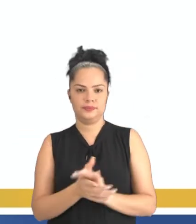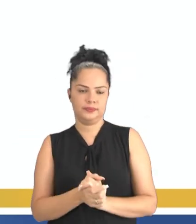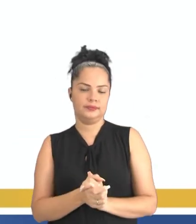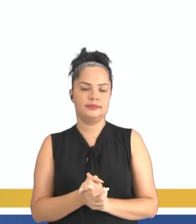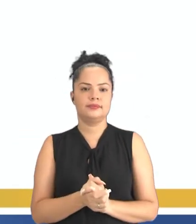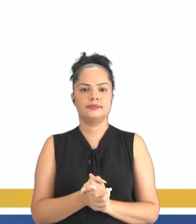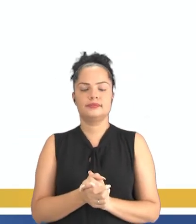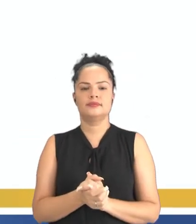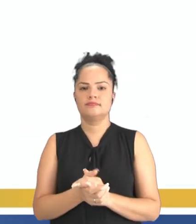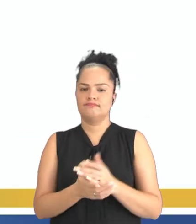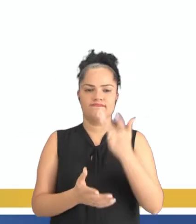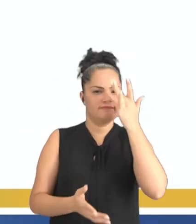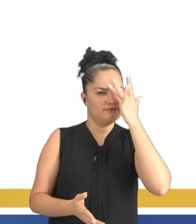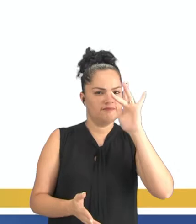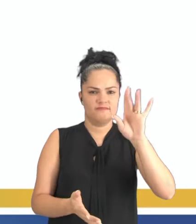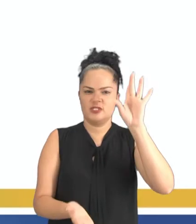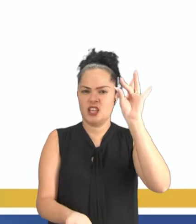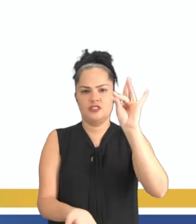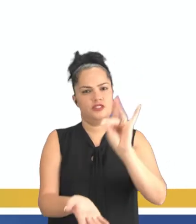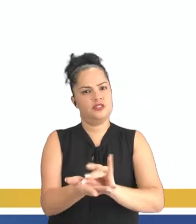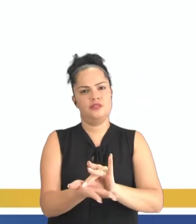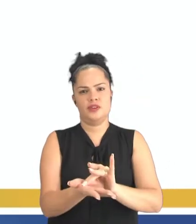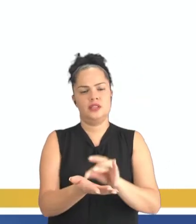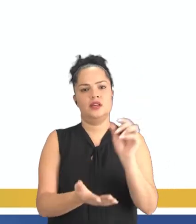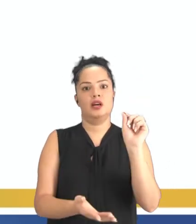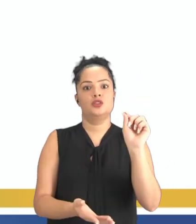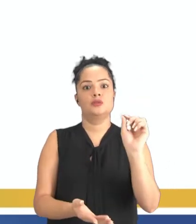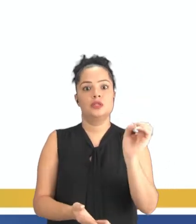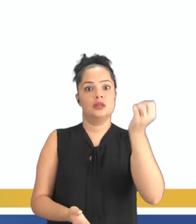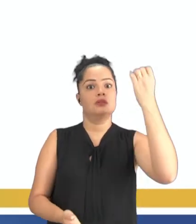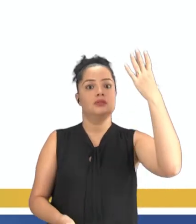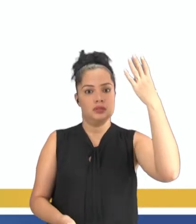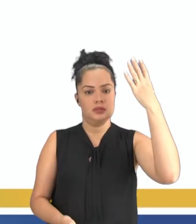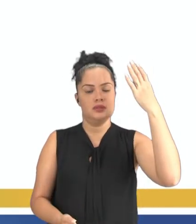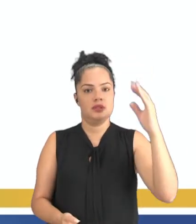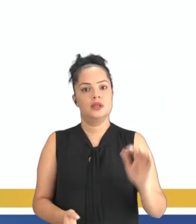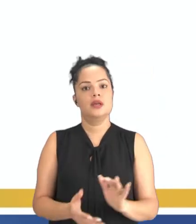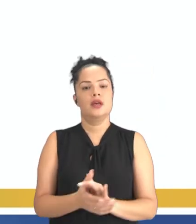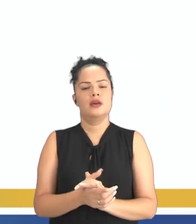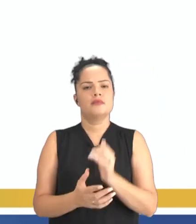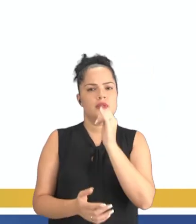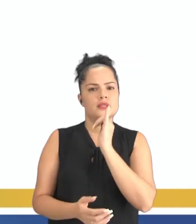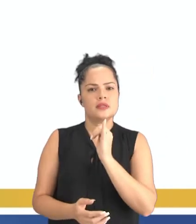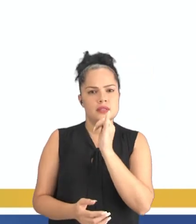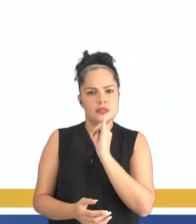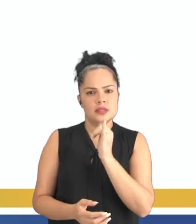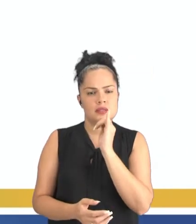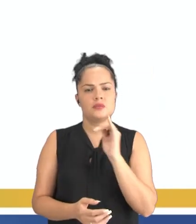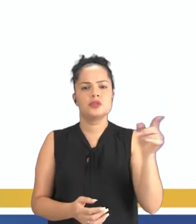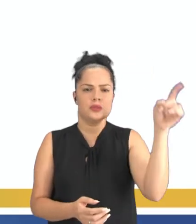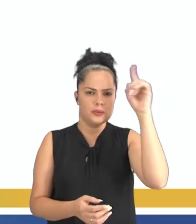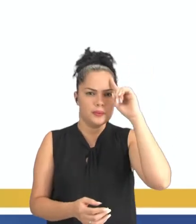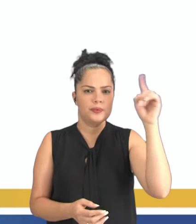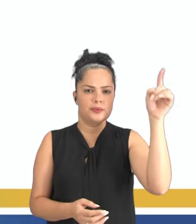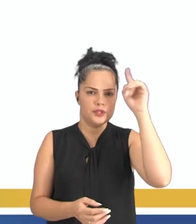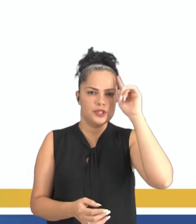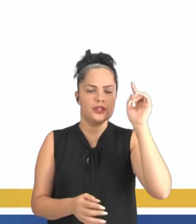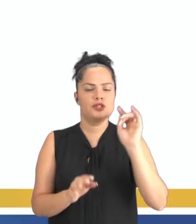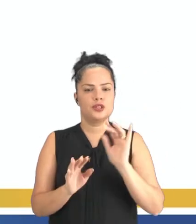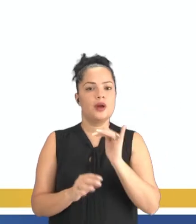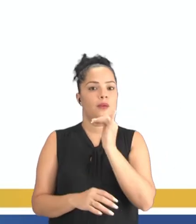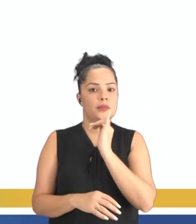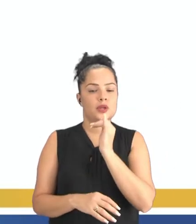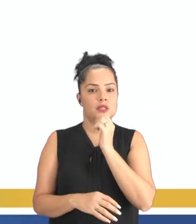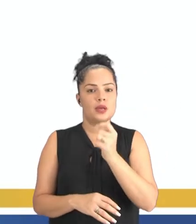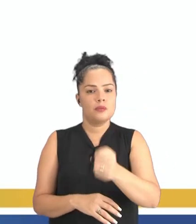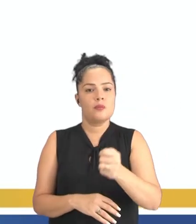prever com certeza, com exatidão, né, que resultado vai acontecer. E que exemplos cotidianos nós temos? Quando você lança a